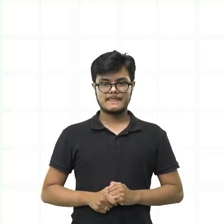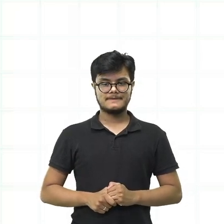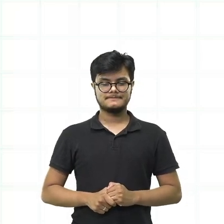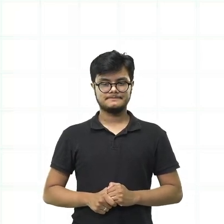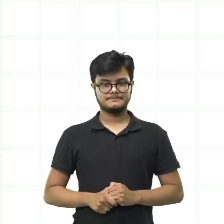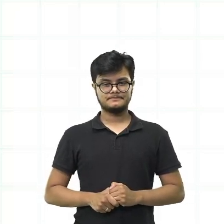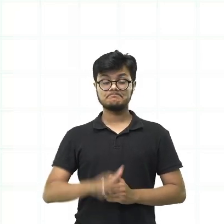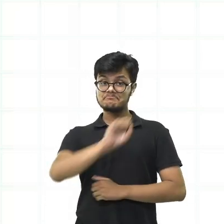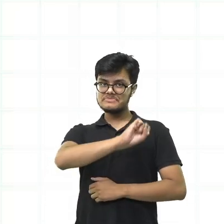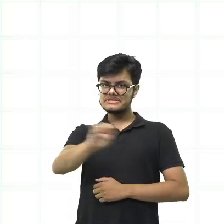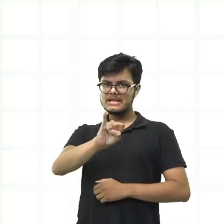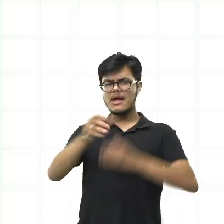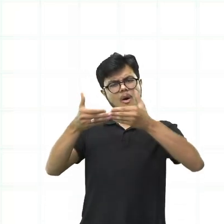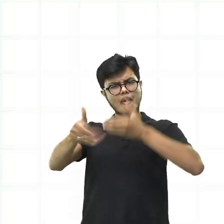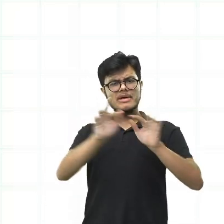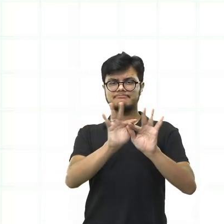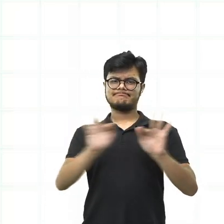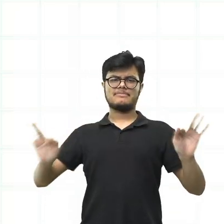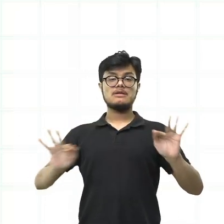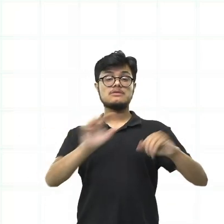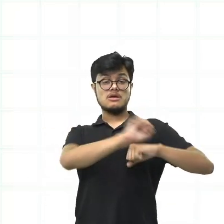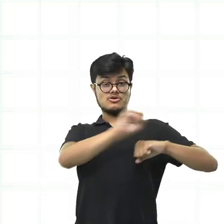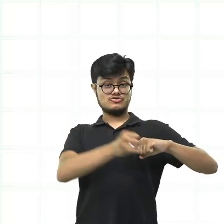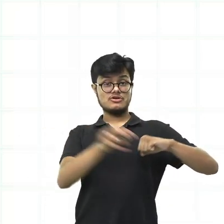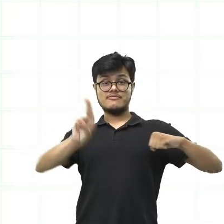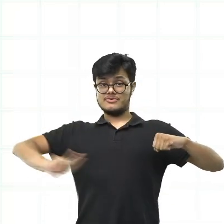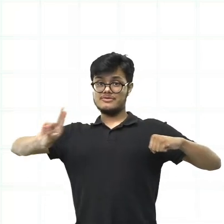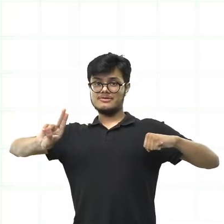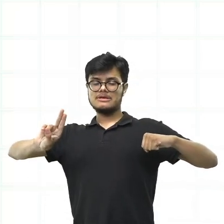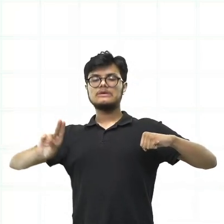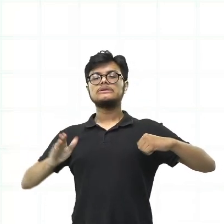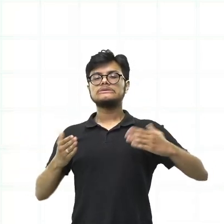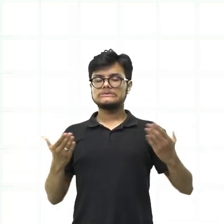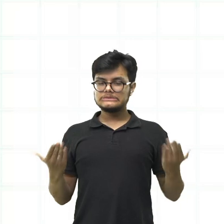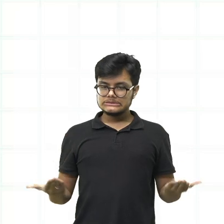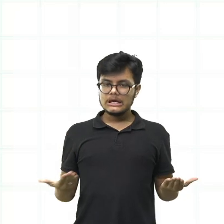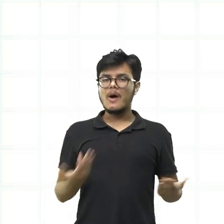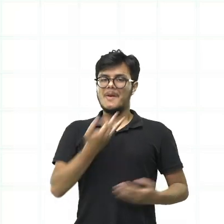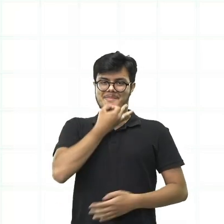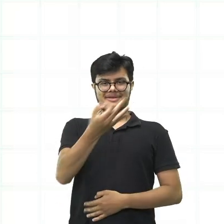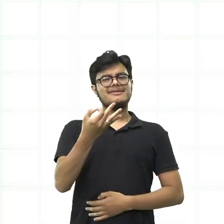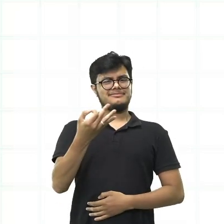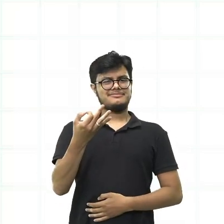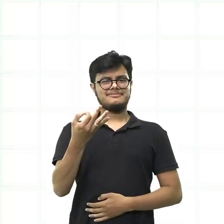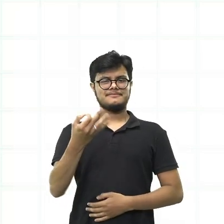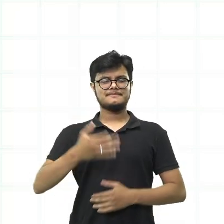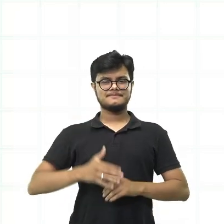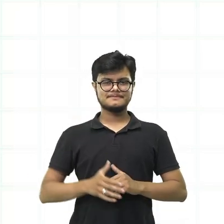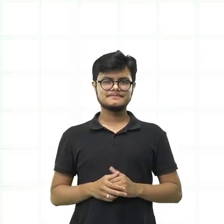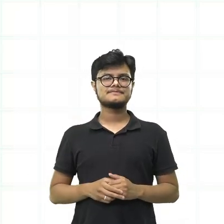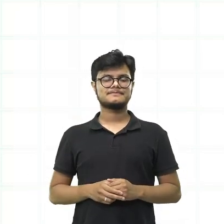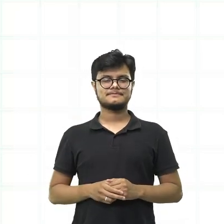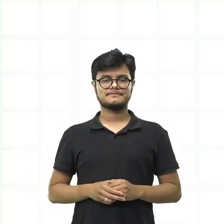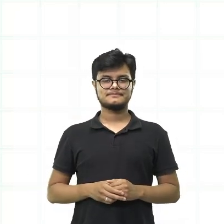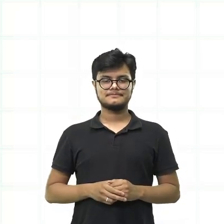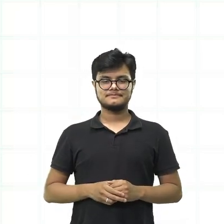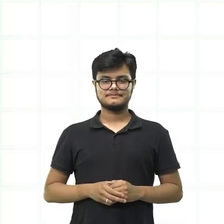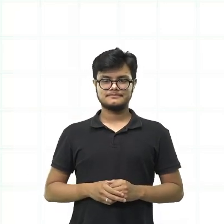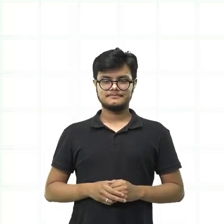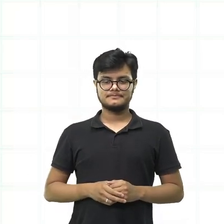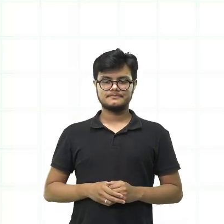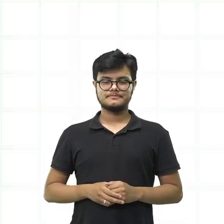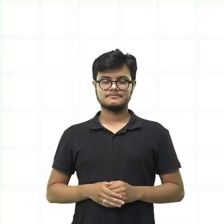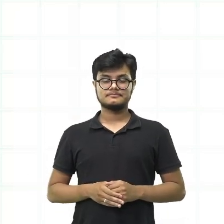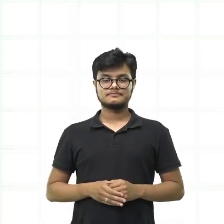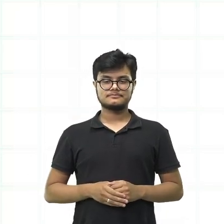eu começo a adjetivar, né, as situações, eu já começo a colocar o quê? A minha opinião, a minha visão sobre aquilo. Então, ó,